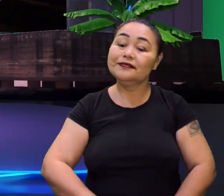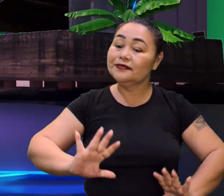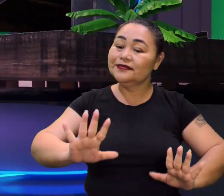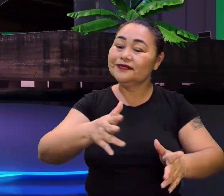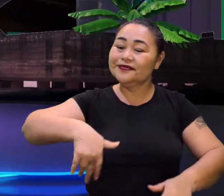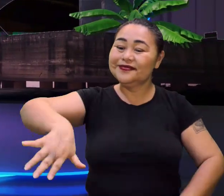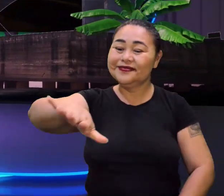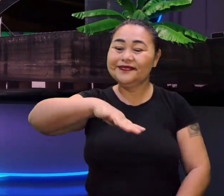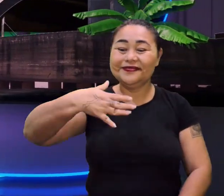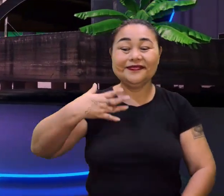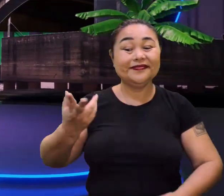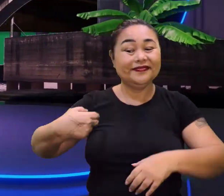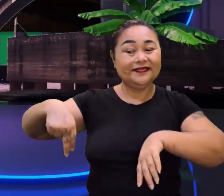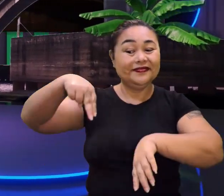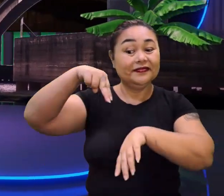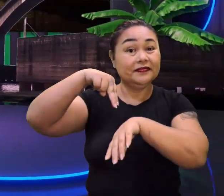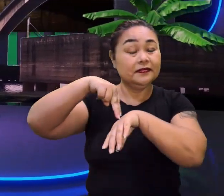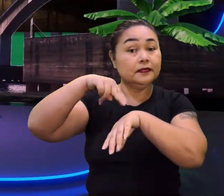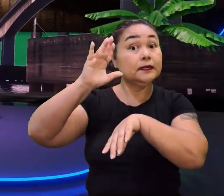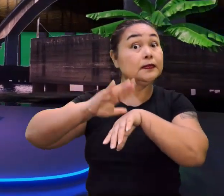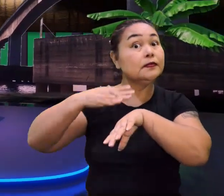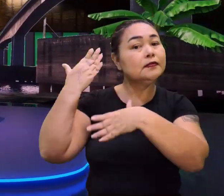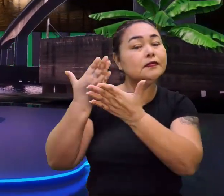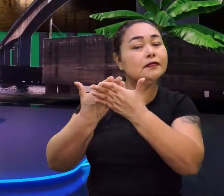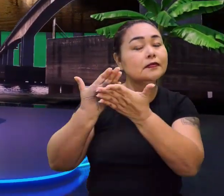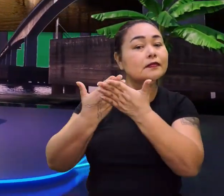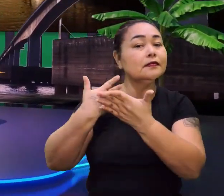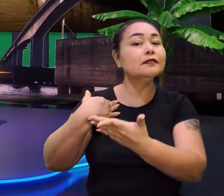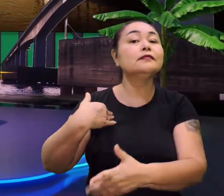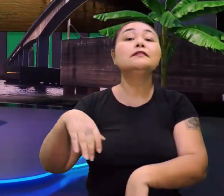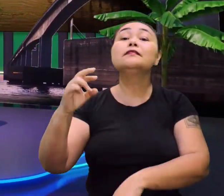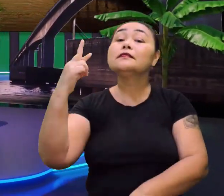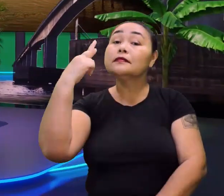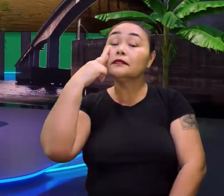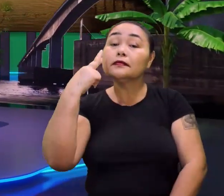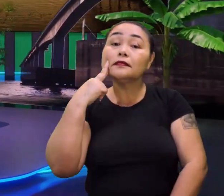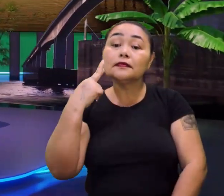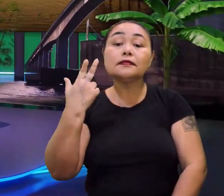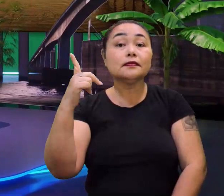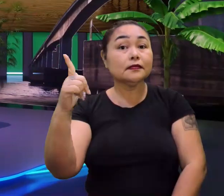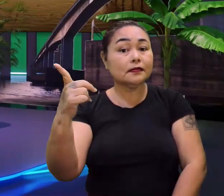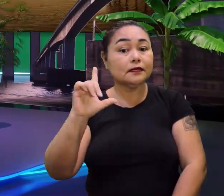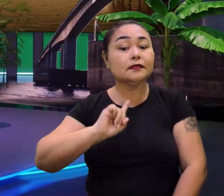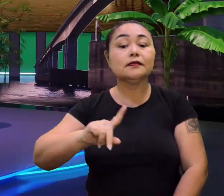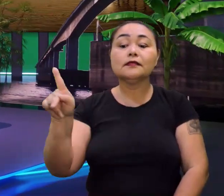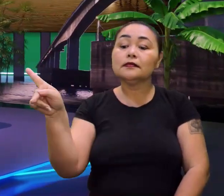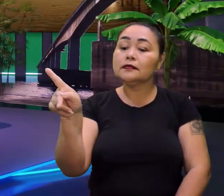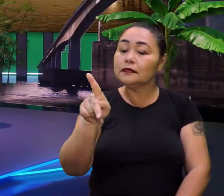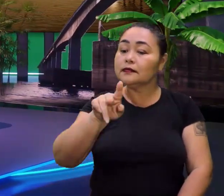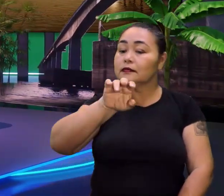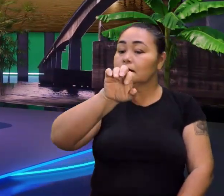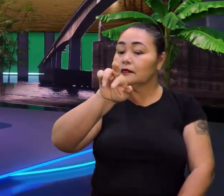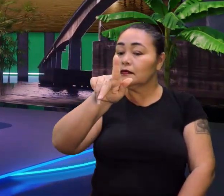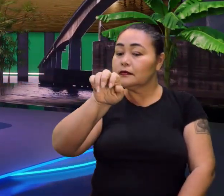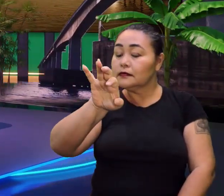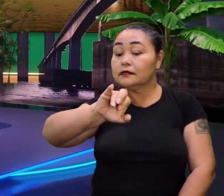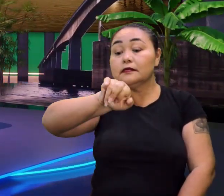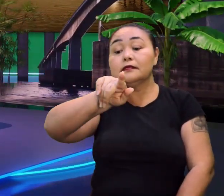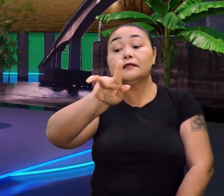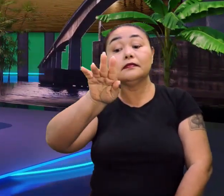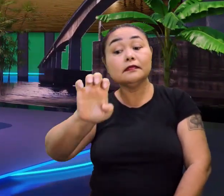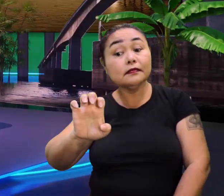E aí, galerinha, voltamos para mais uma aula de geografia de Rondônia. Estou aqui o professor Rogério, o professor